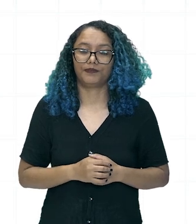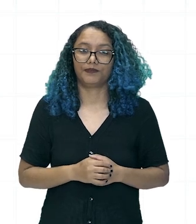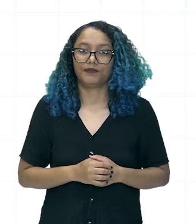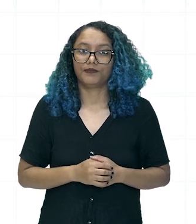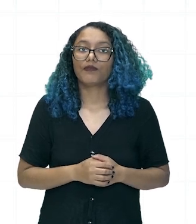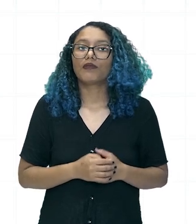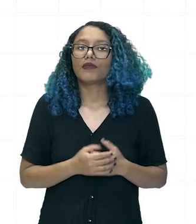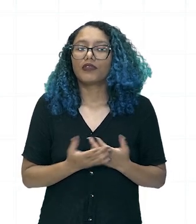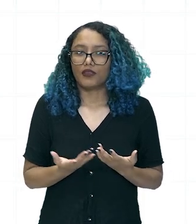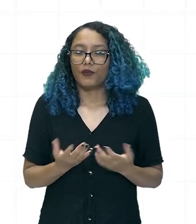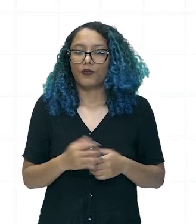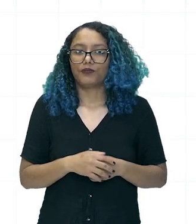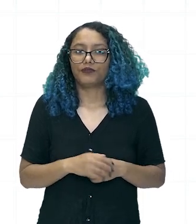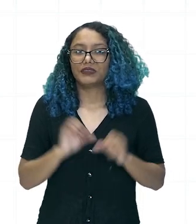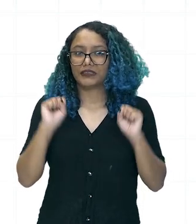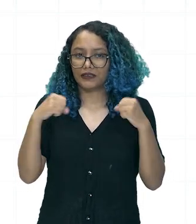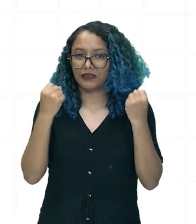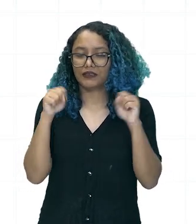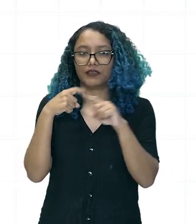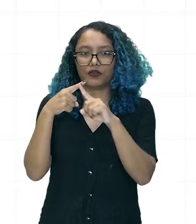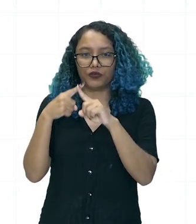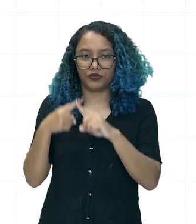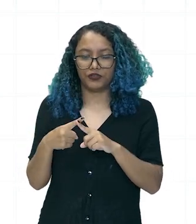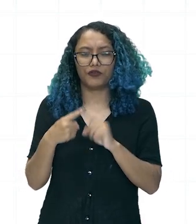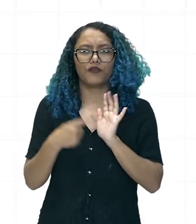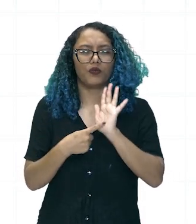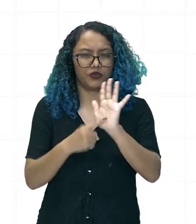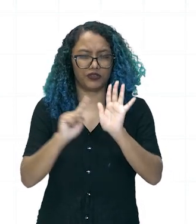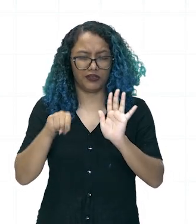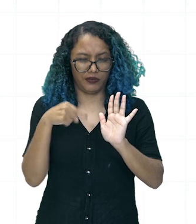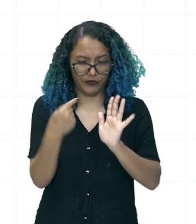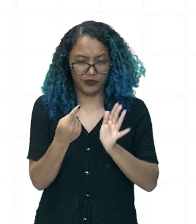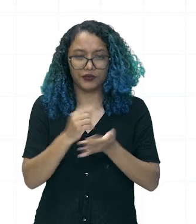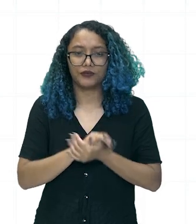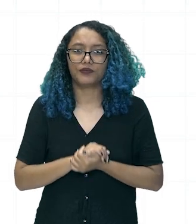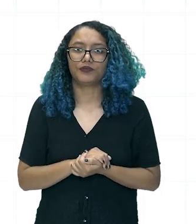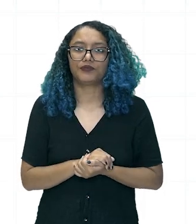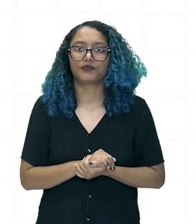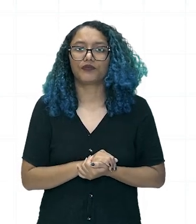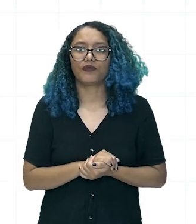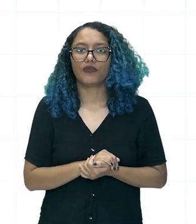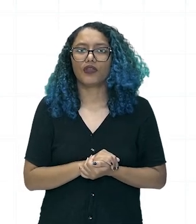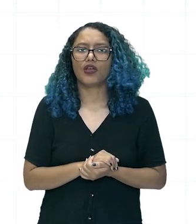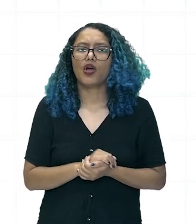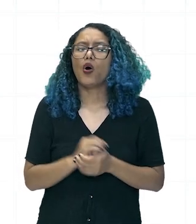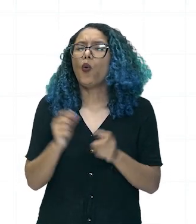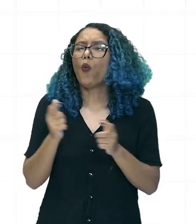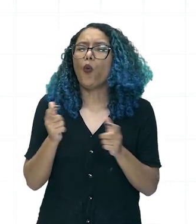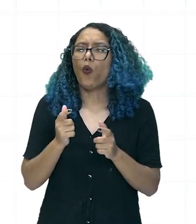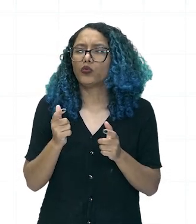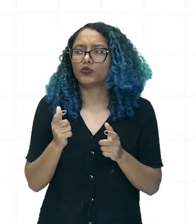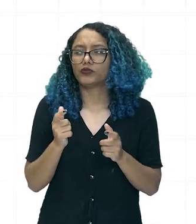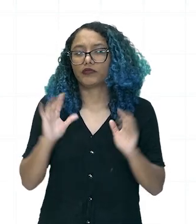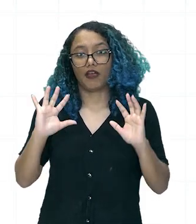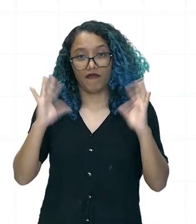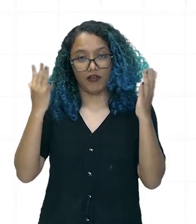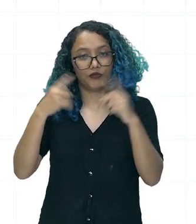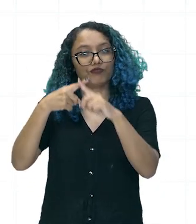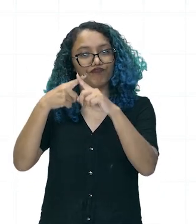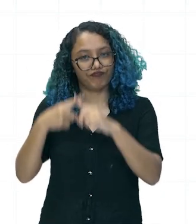coordenação motora e força. Ela pode ser competitiva, caracterizada como